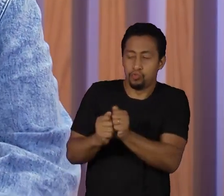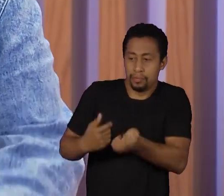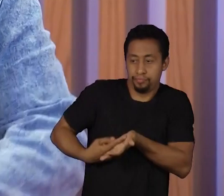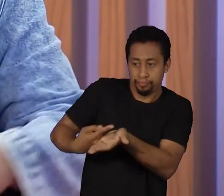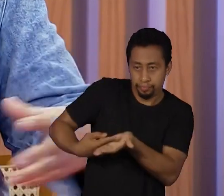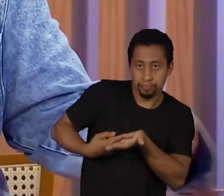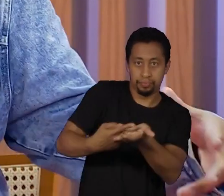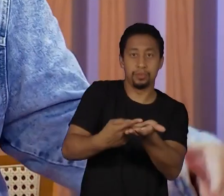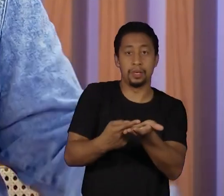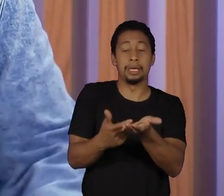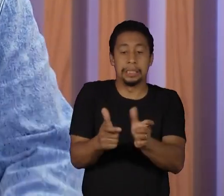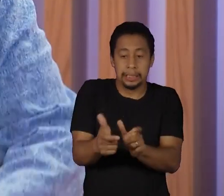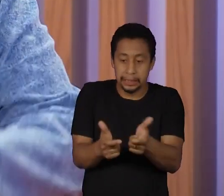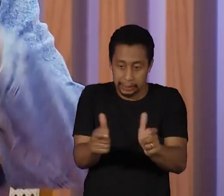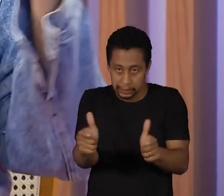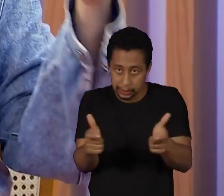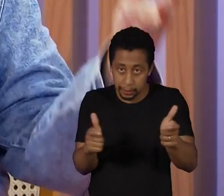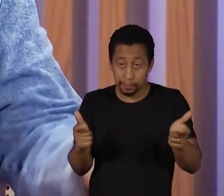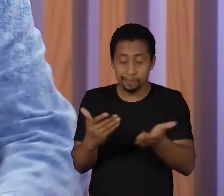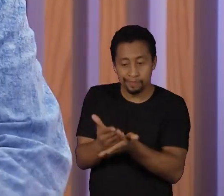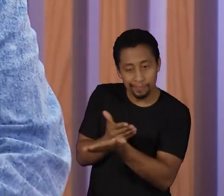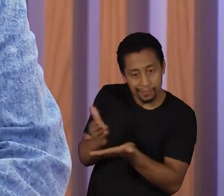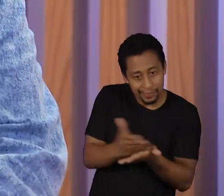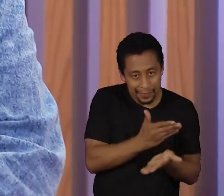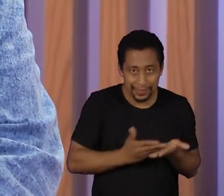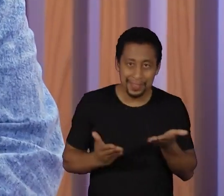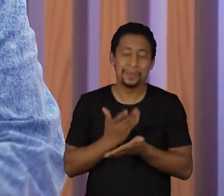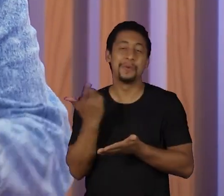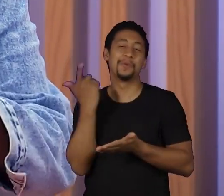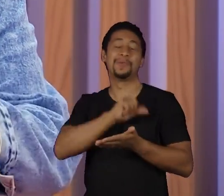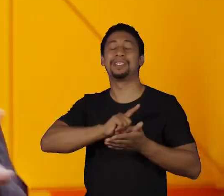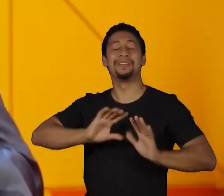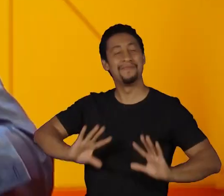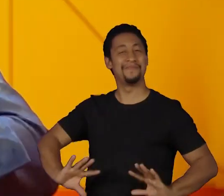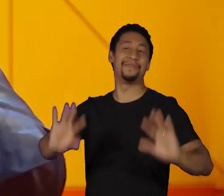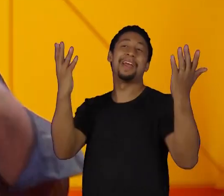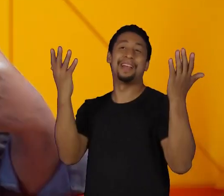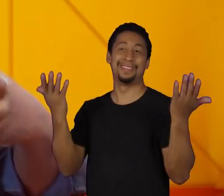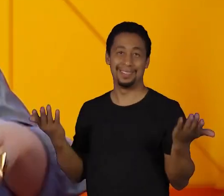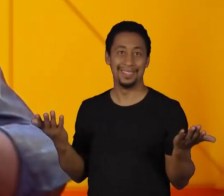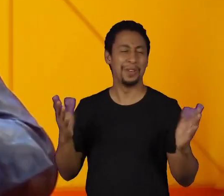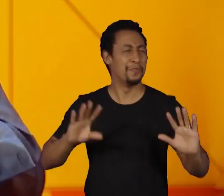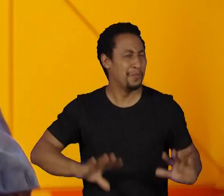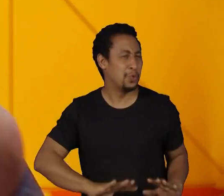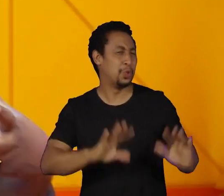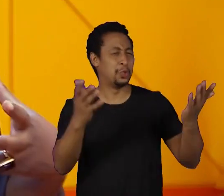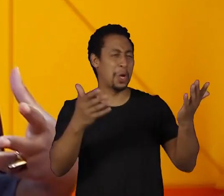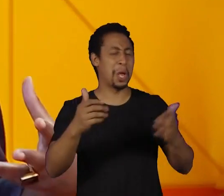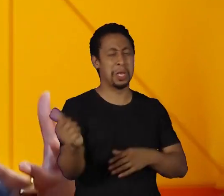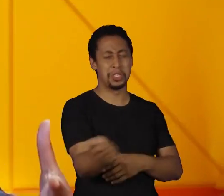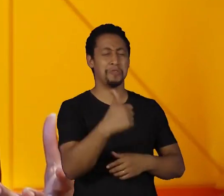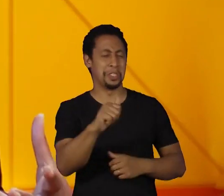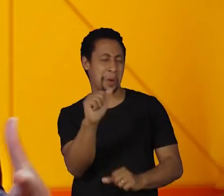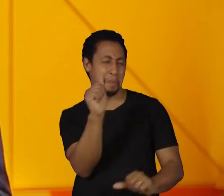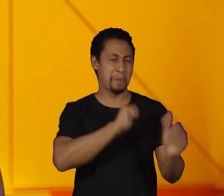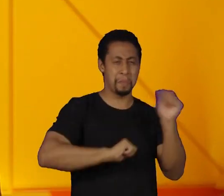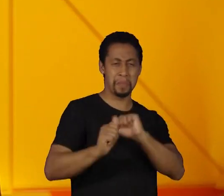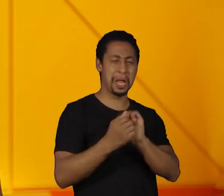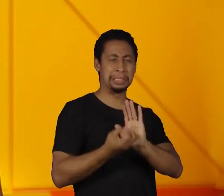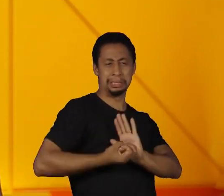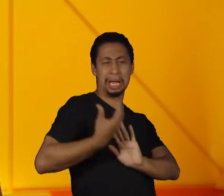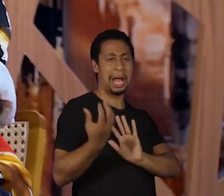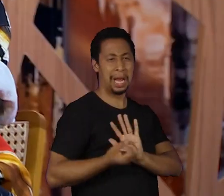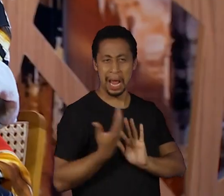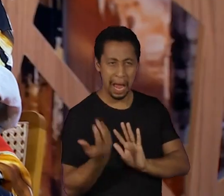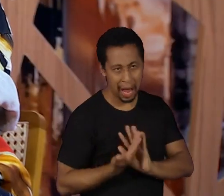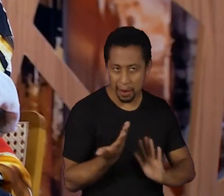produção, dividir tudo isso daí, festejar e fazer uma grande... Festejar, beber, ir todo mundo pro boteco, fazer um sarau. Exatamente. E ter